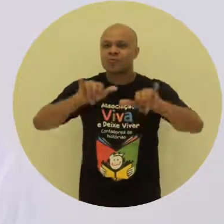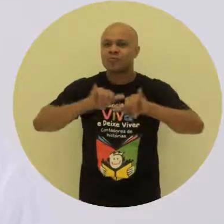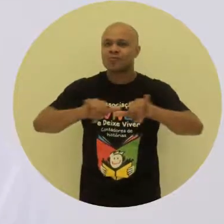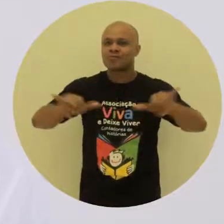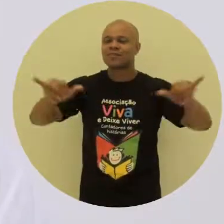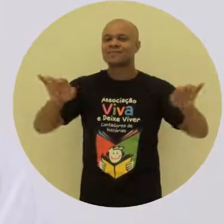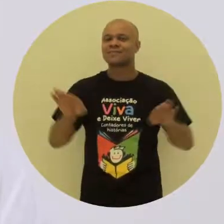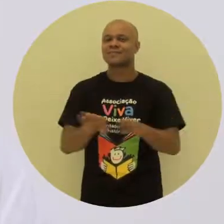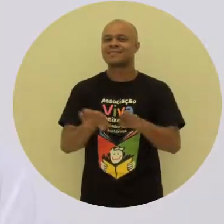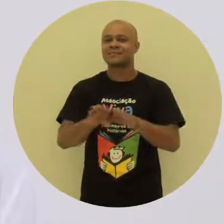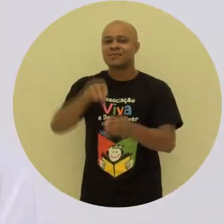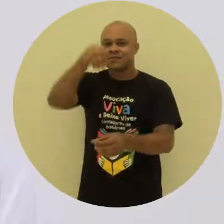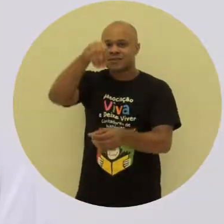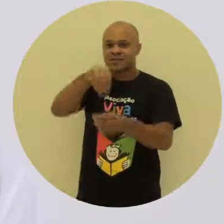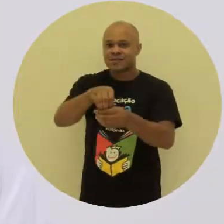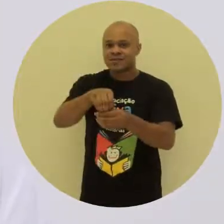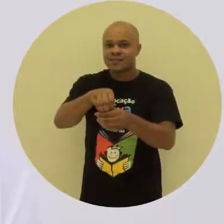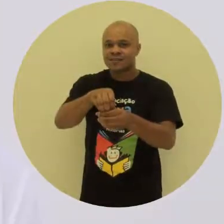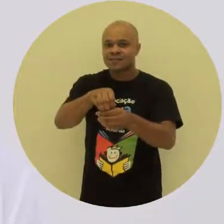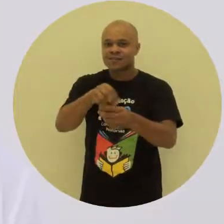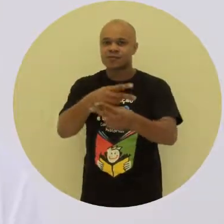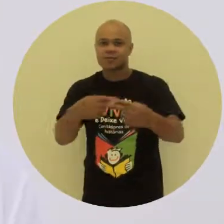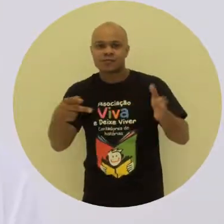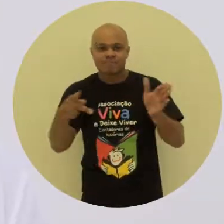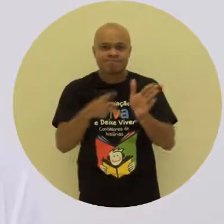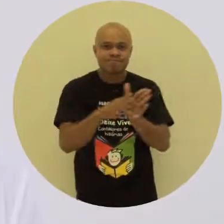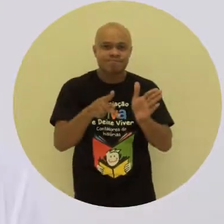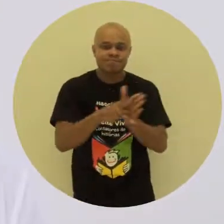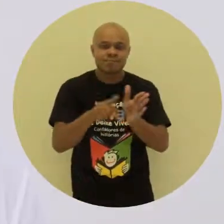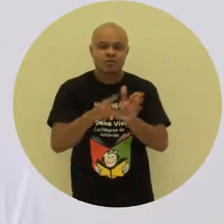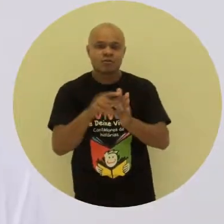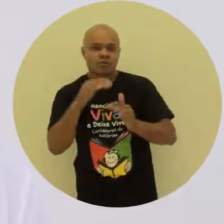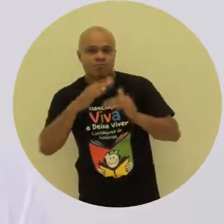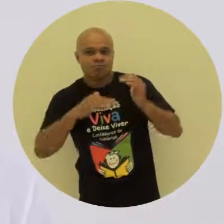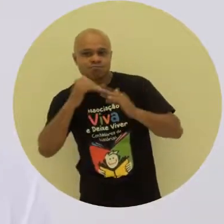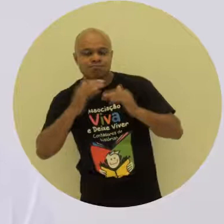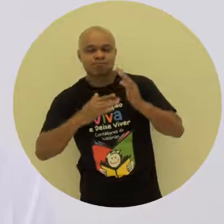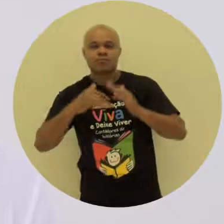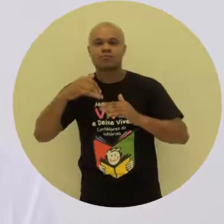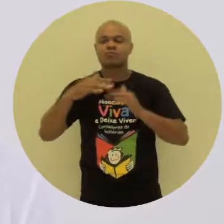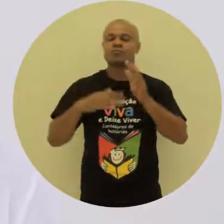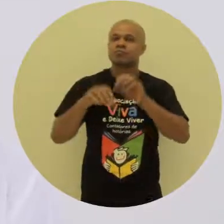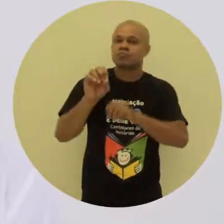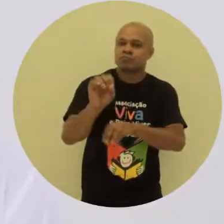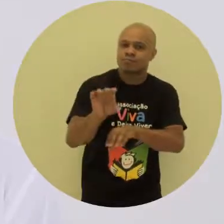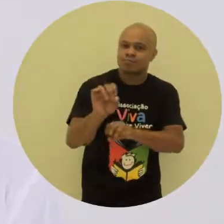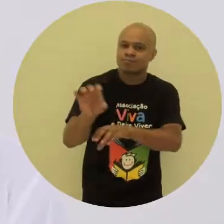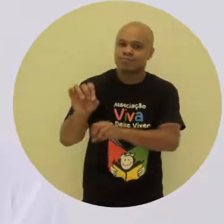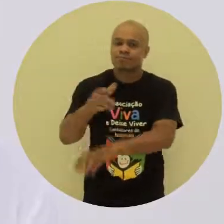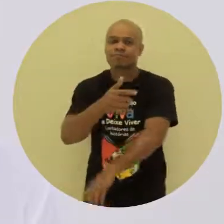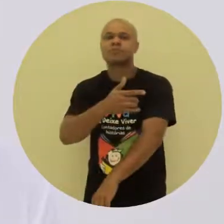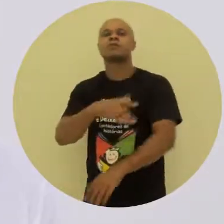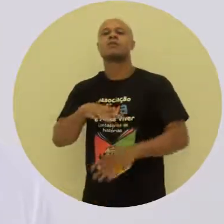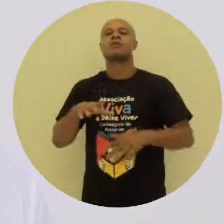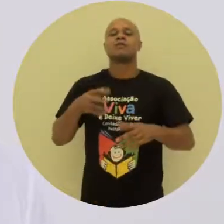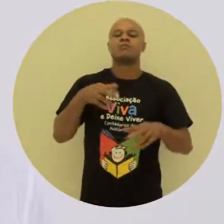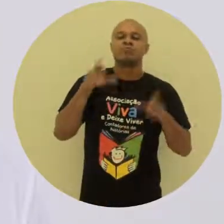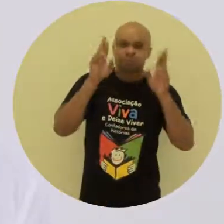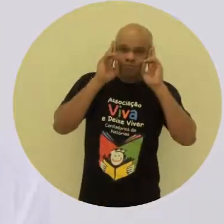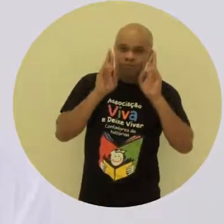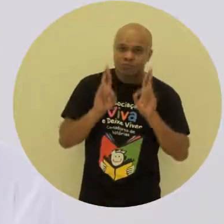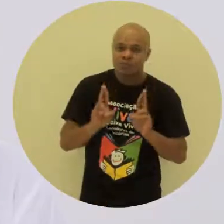mas esses valores também estão dentro do processo de capacitação do nosso voluntário. Então, nós estamos falando de compaixão,